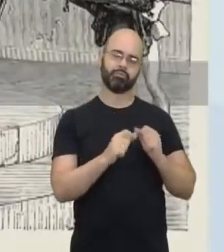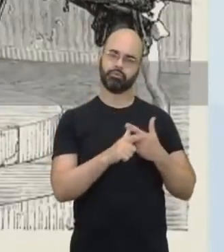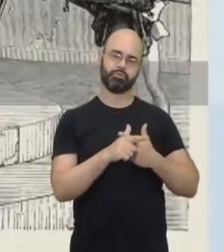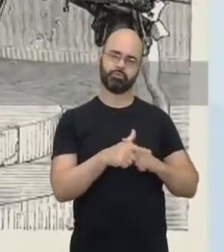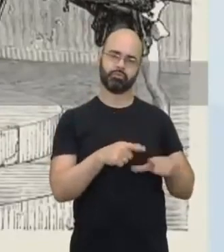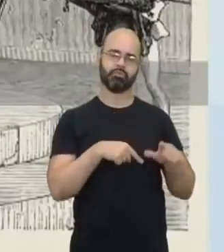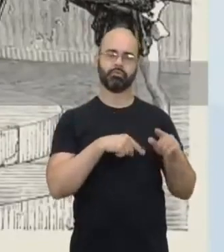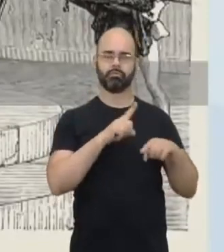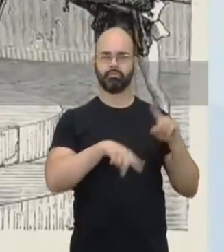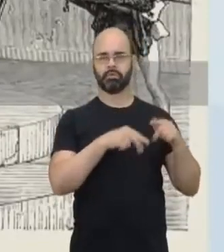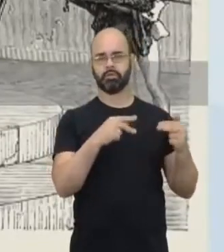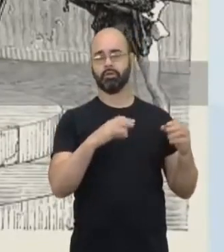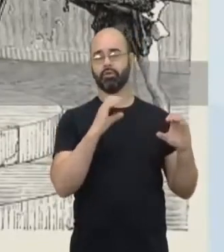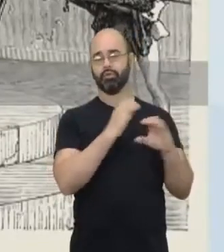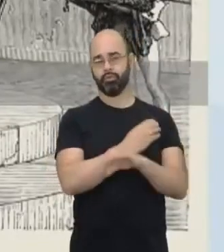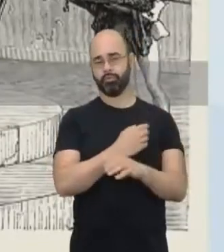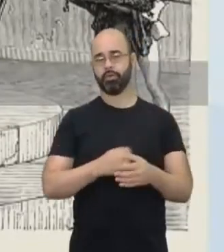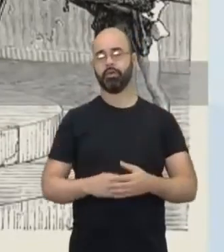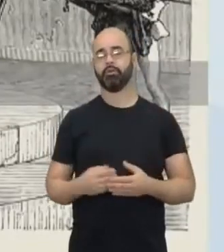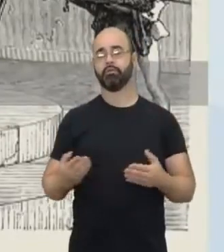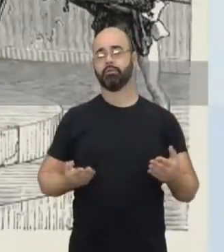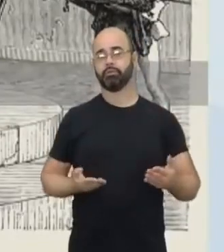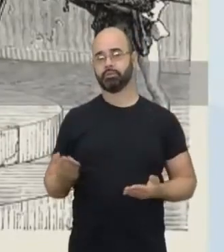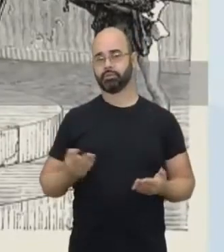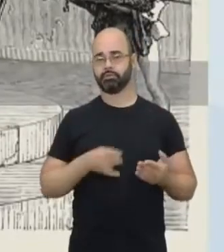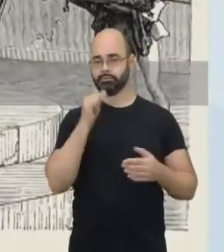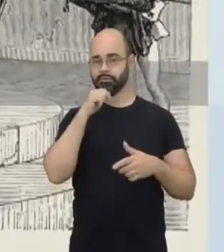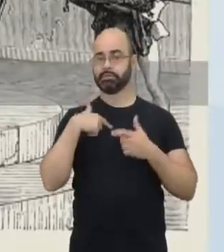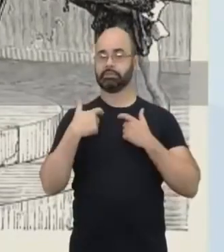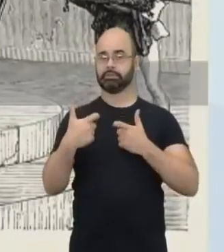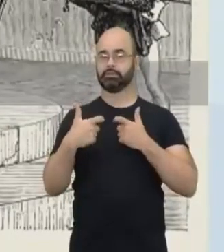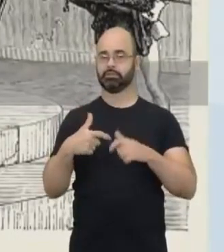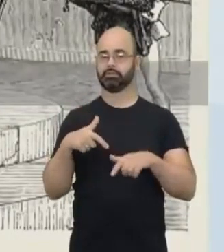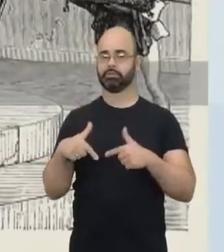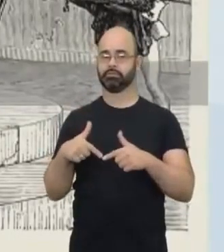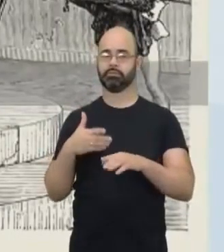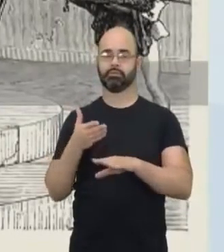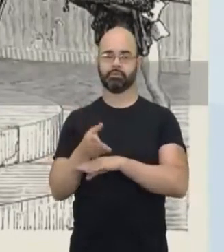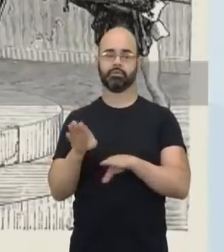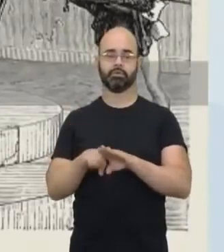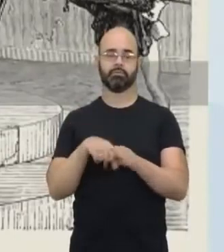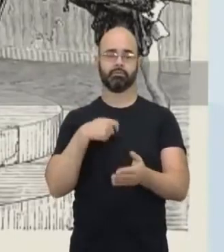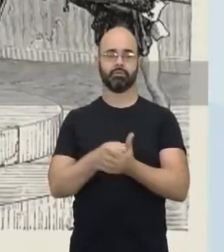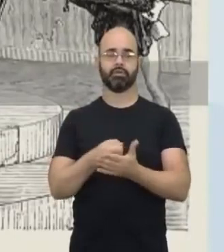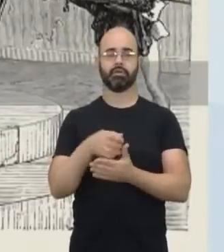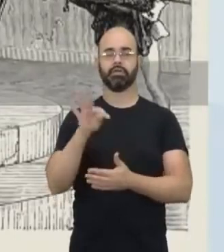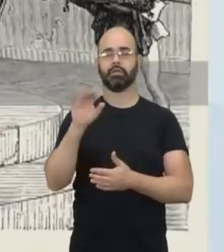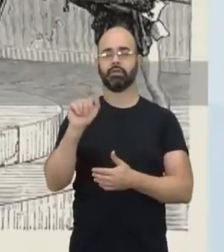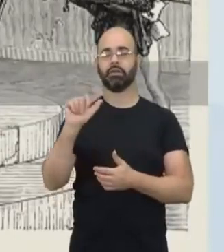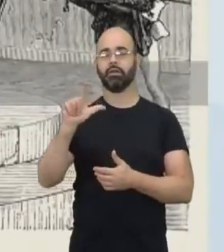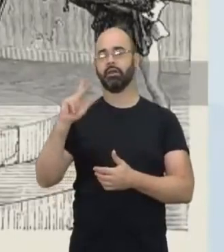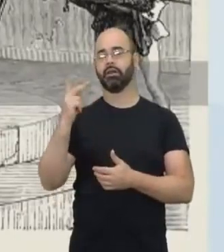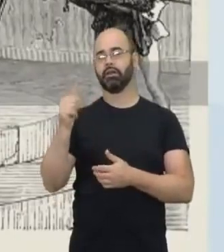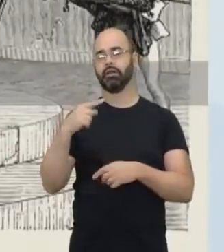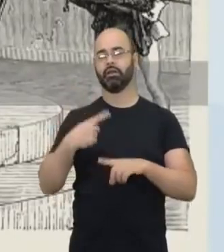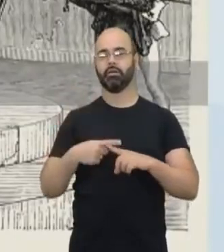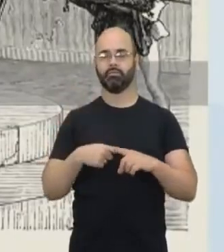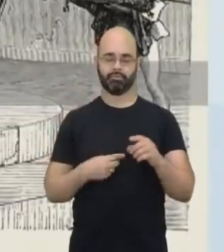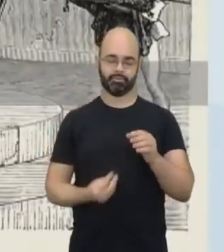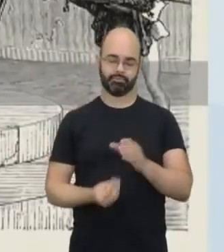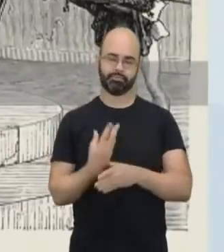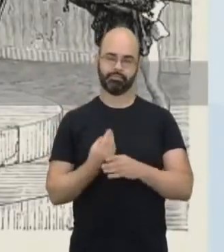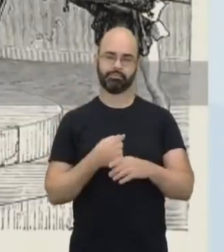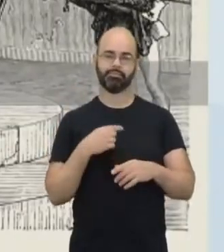bem completo. O servo, além de participar da guerra, ele tem que pagar a talha, né, que corresponde a uma parte da produção dele.